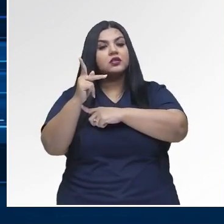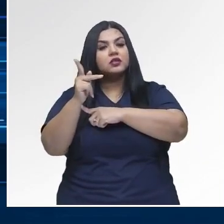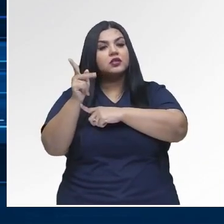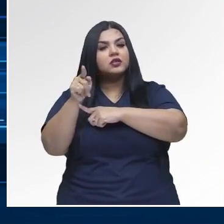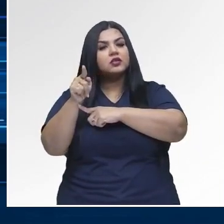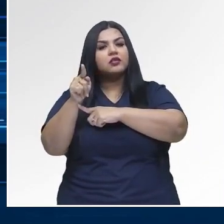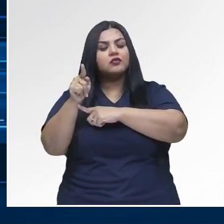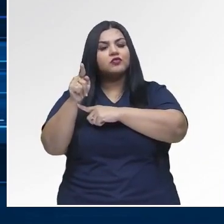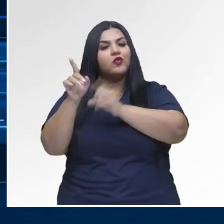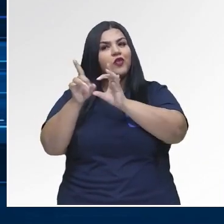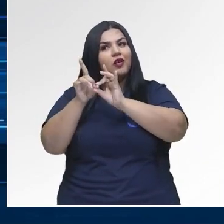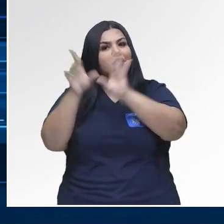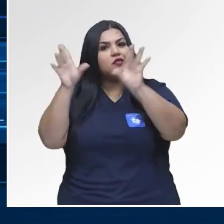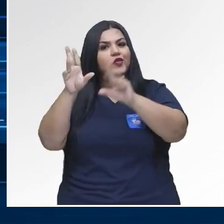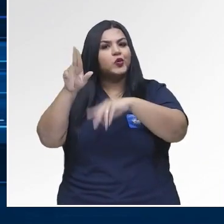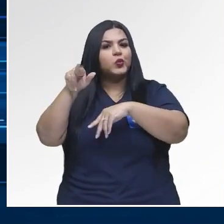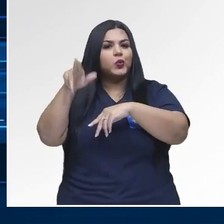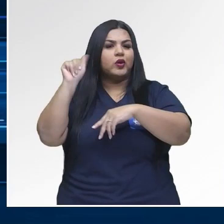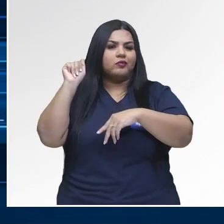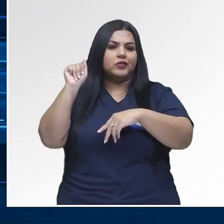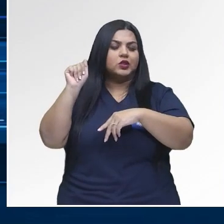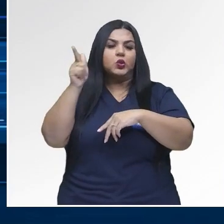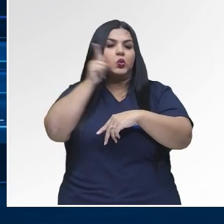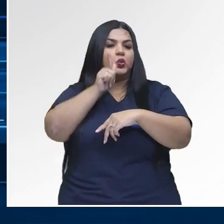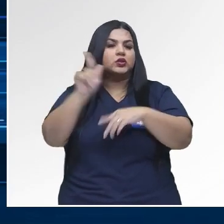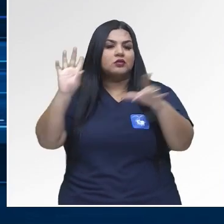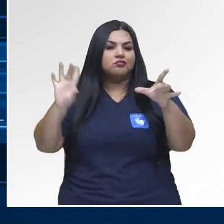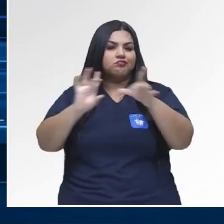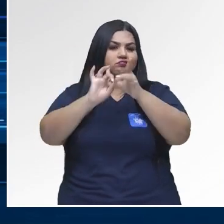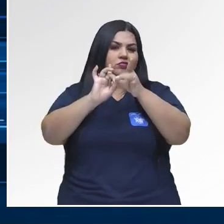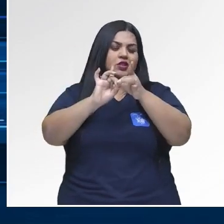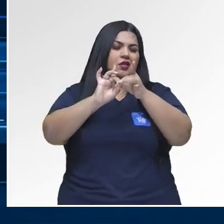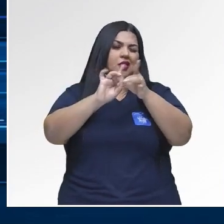não ficam livres nunca mais, tá? Elas não conseguem se ligar mais